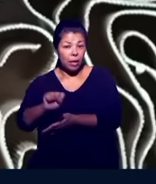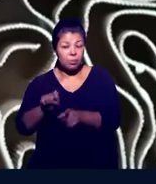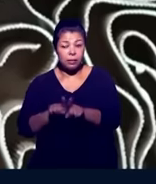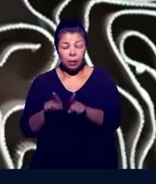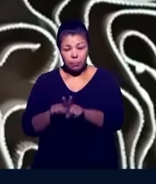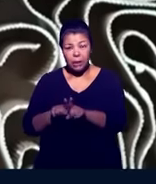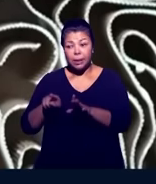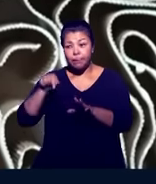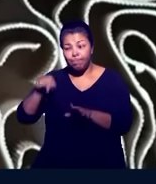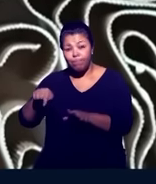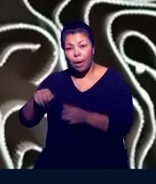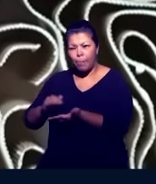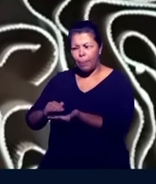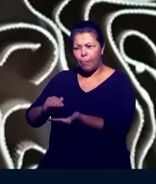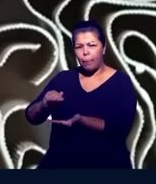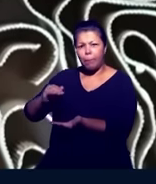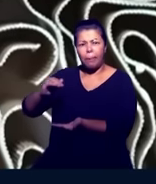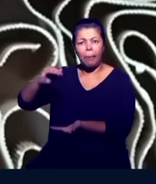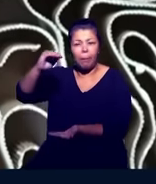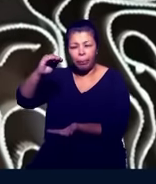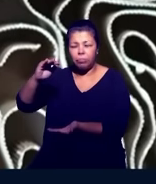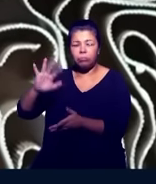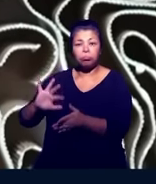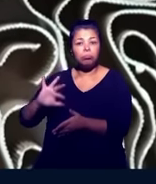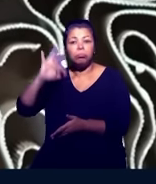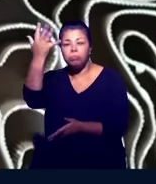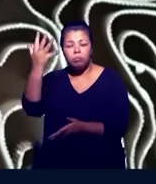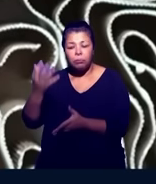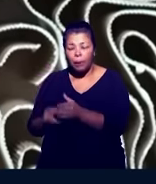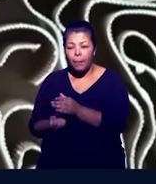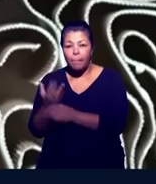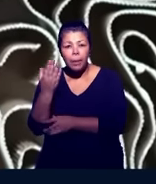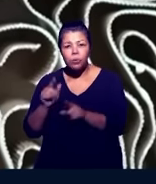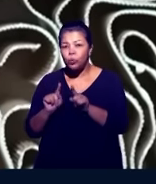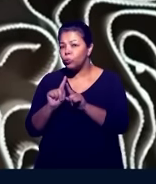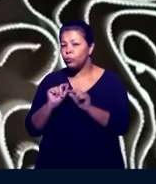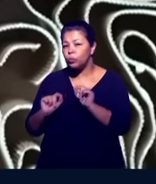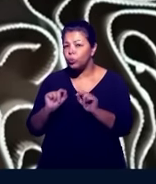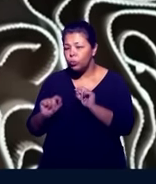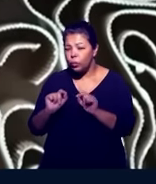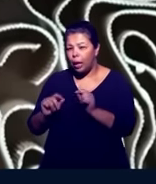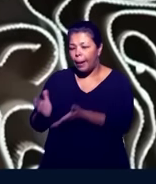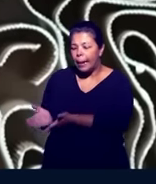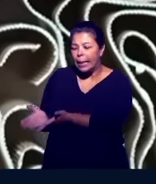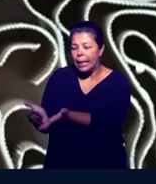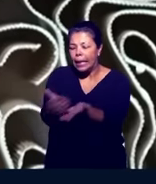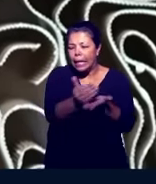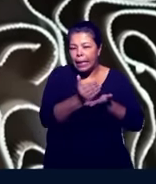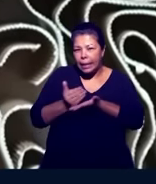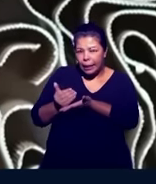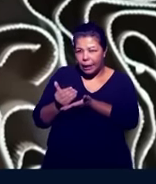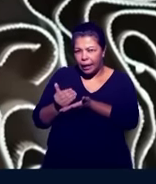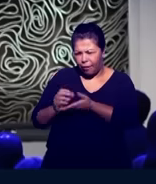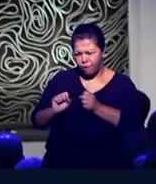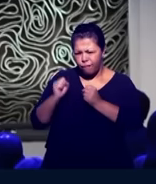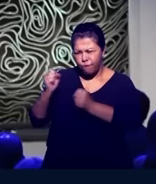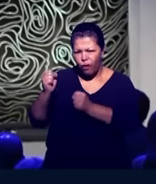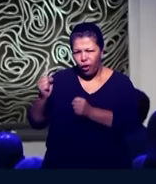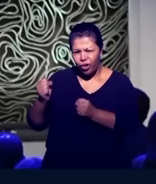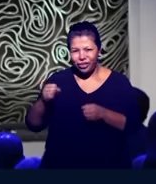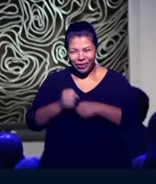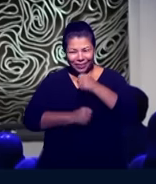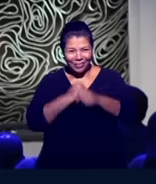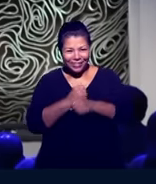empresa e aquilo foi acumulando acumulando e de repente apareceu numa perda de arrecadação muito forte esse ano é isso mesmo